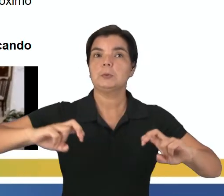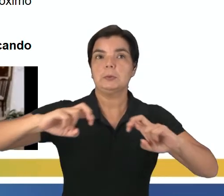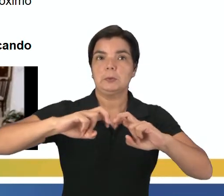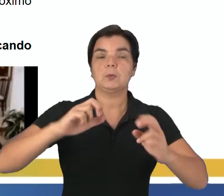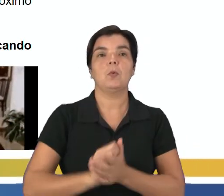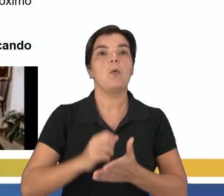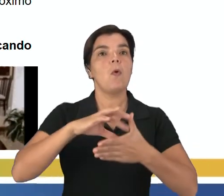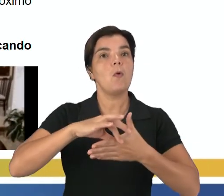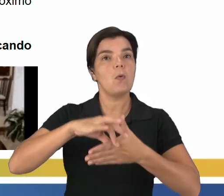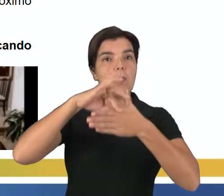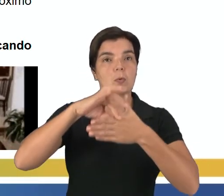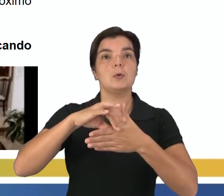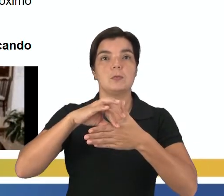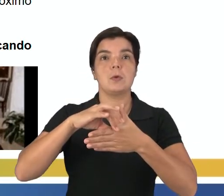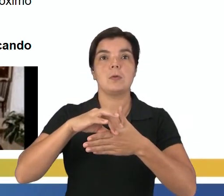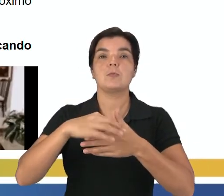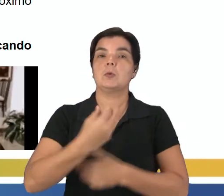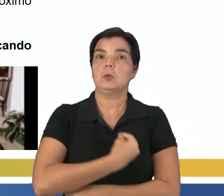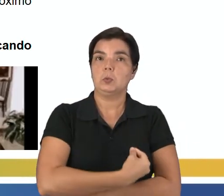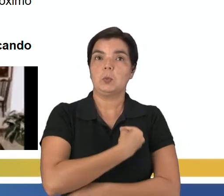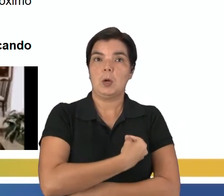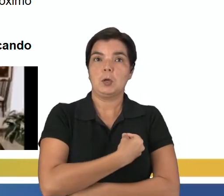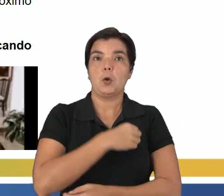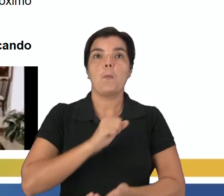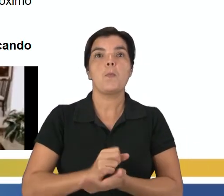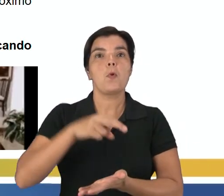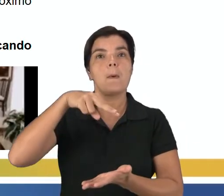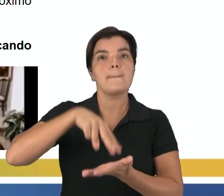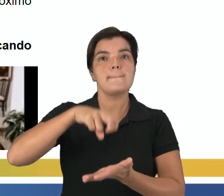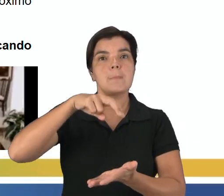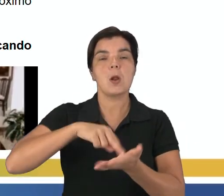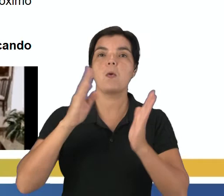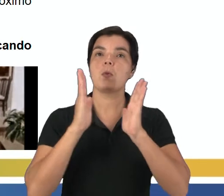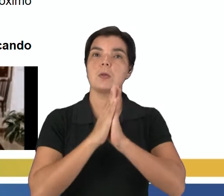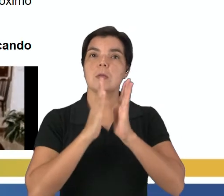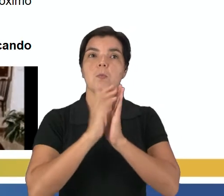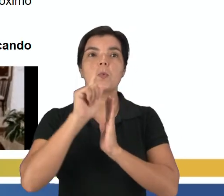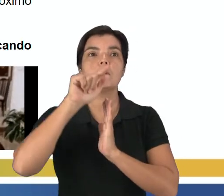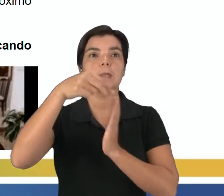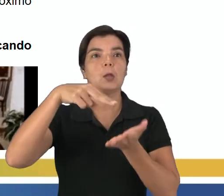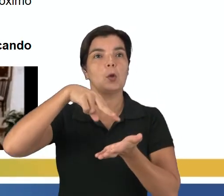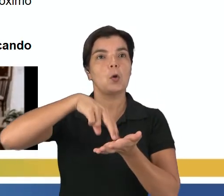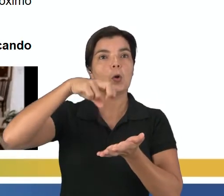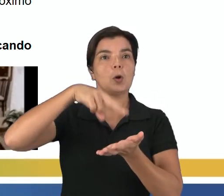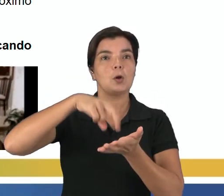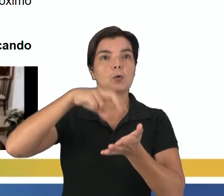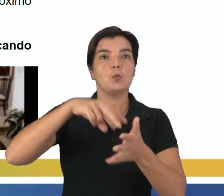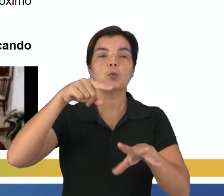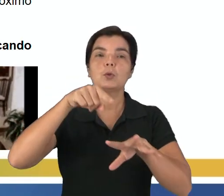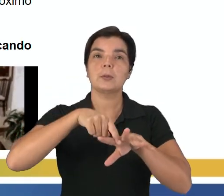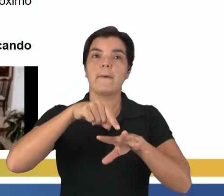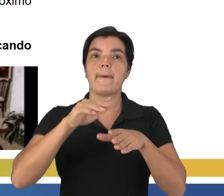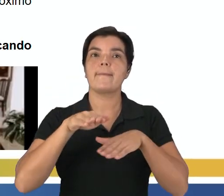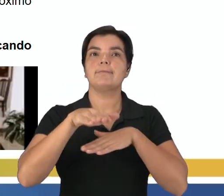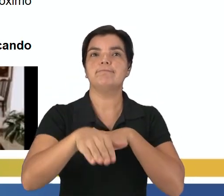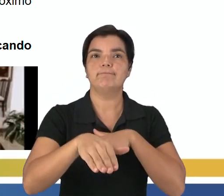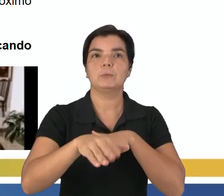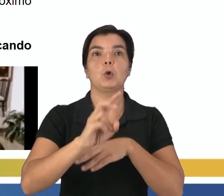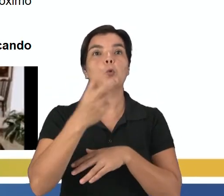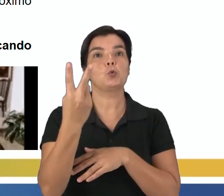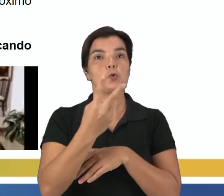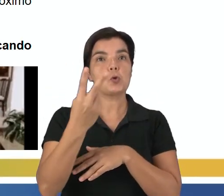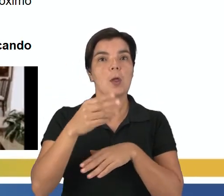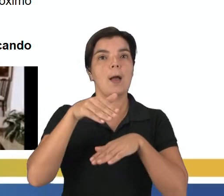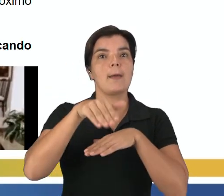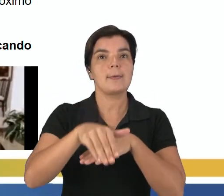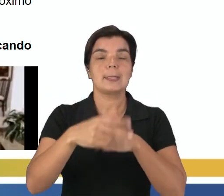em semicírculo. O líder e um dos participantes pulam batendo palmas e depois saltam colocando um dos pés à frente.